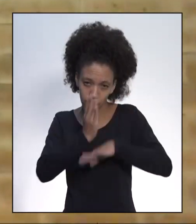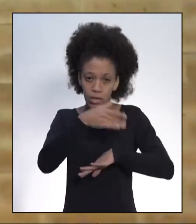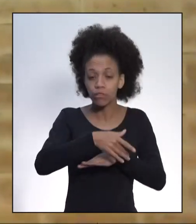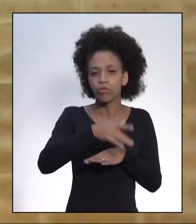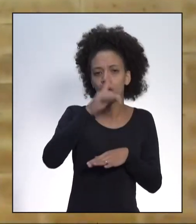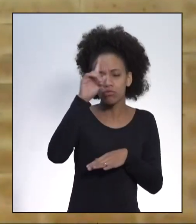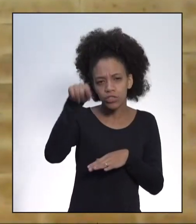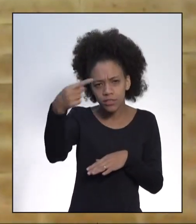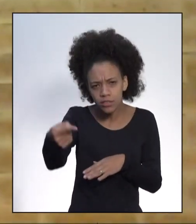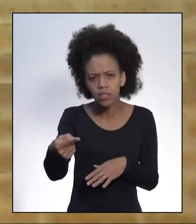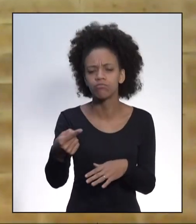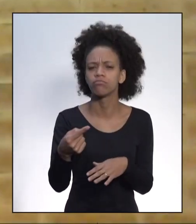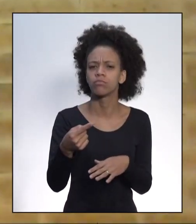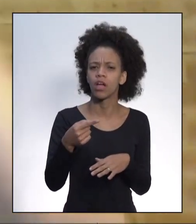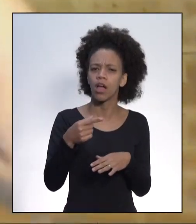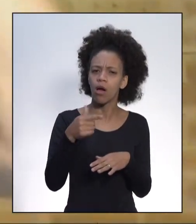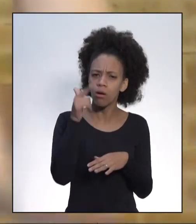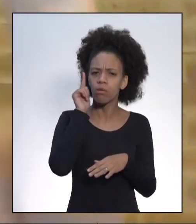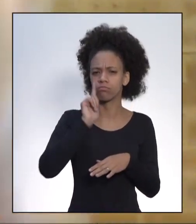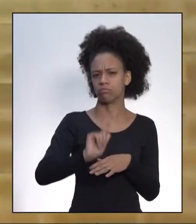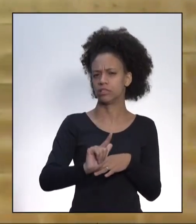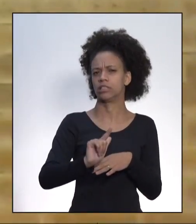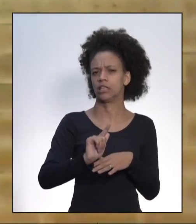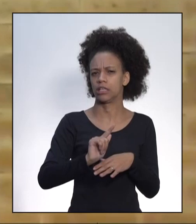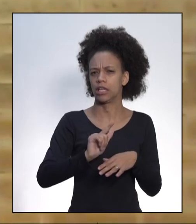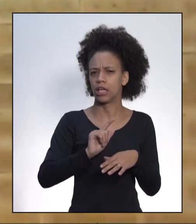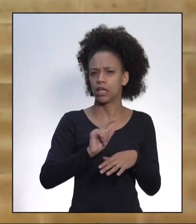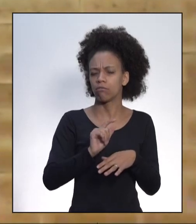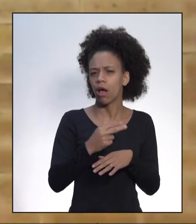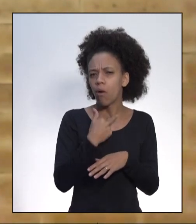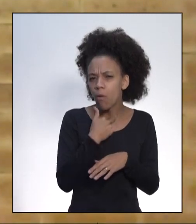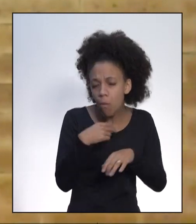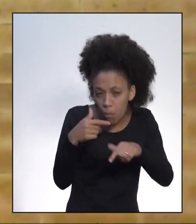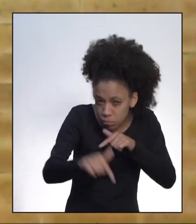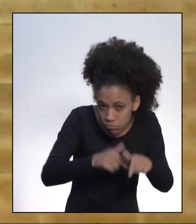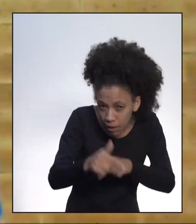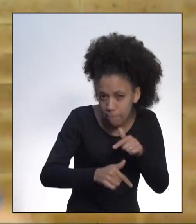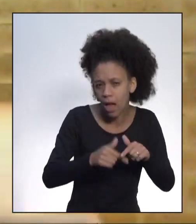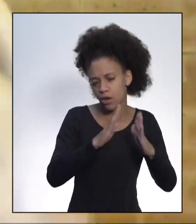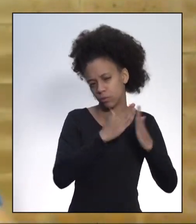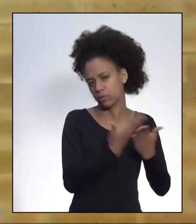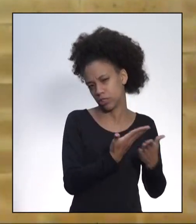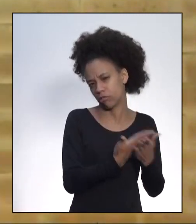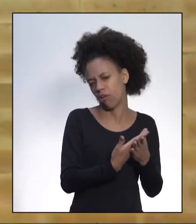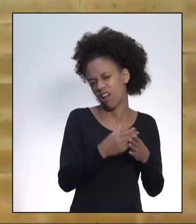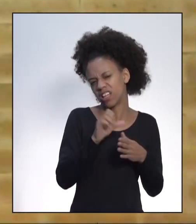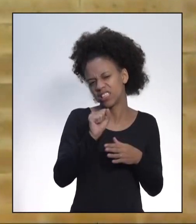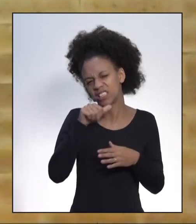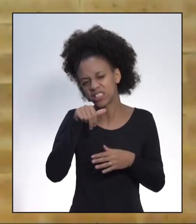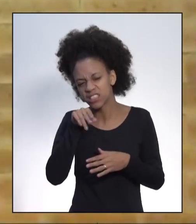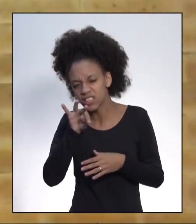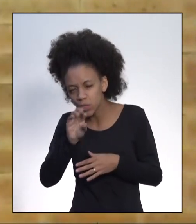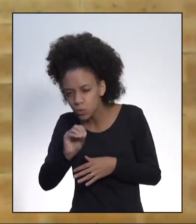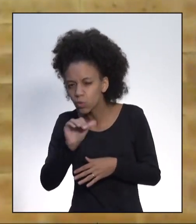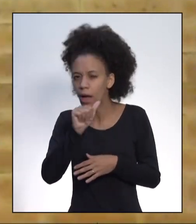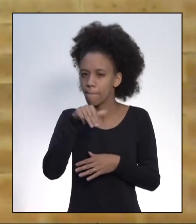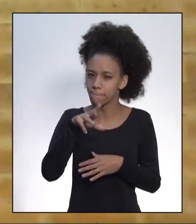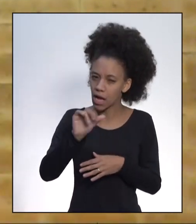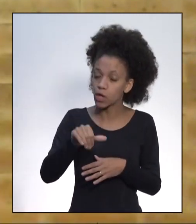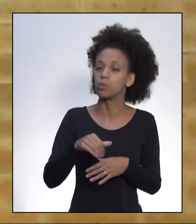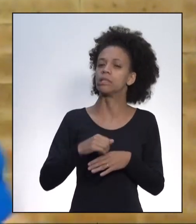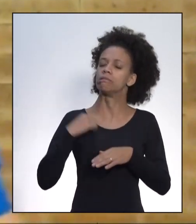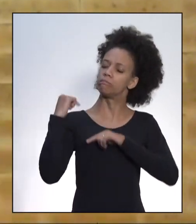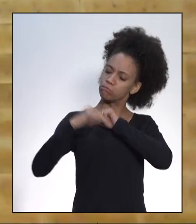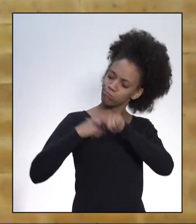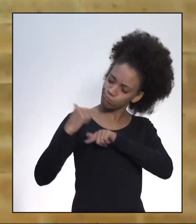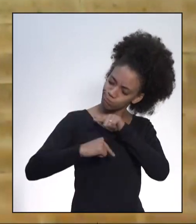eu cheguei, eu já consegui um emprego numa escola, lá no, na Santo Amaro, ganhei um salário bem pequeno, mas comecei a trabalhar muito. E aí